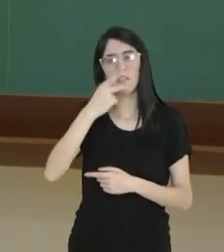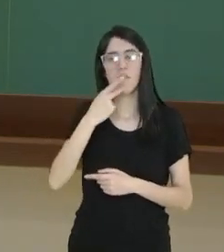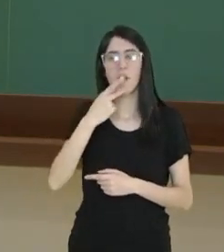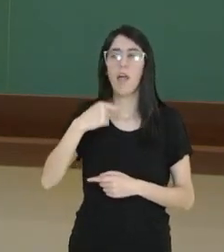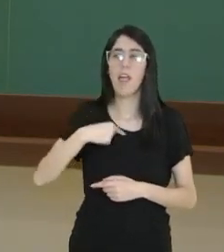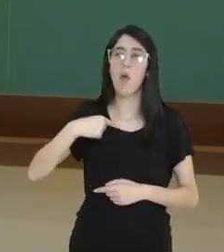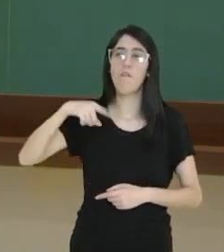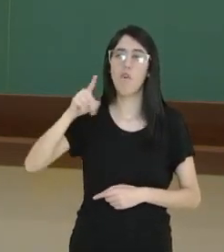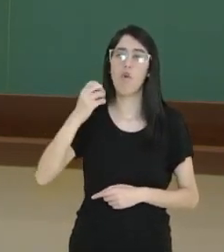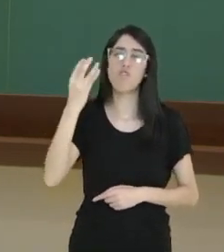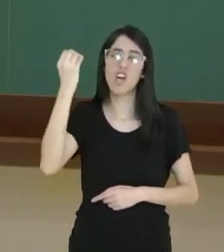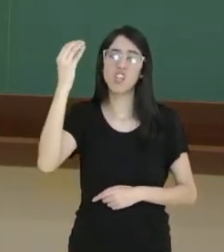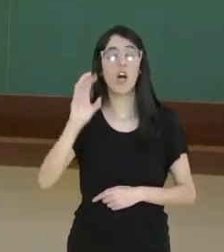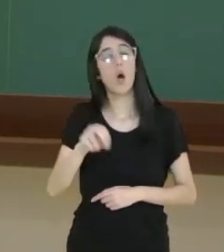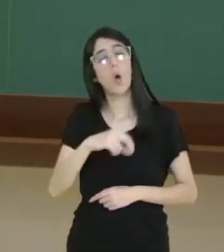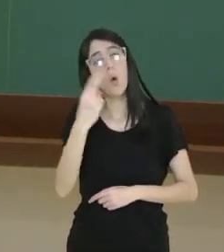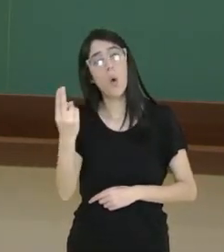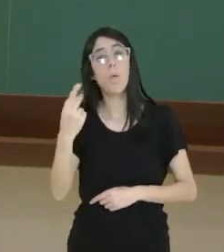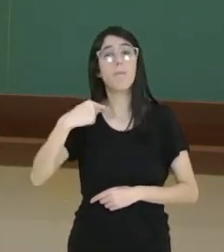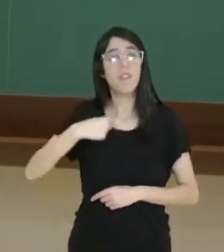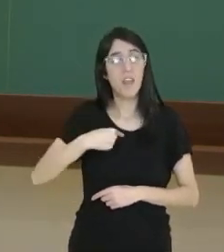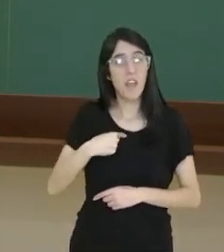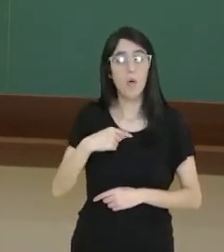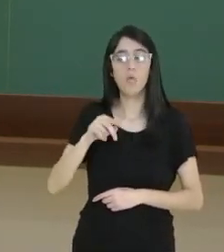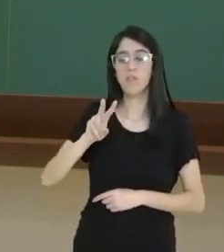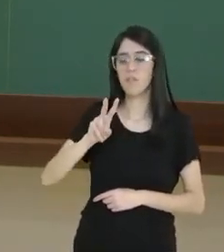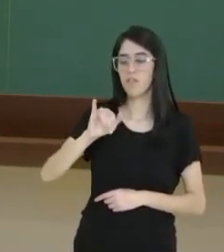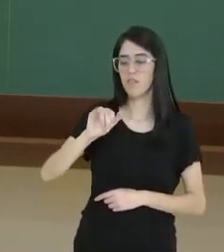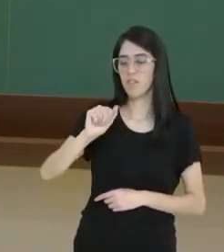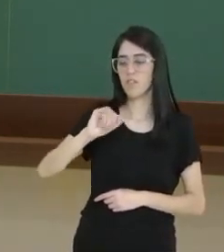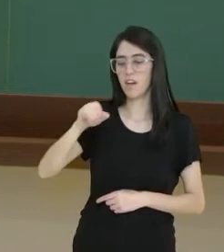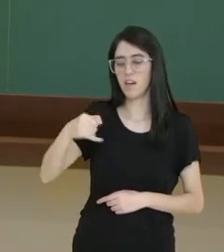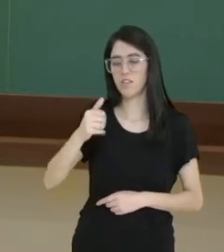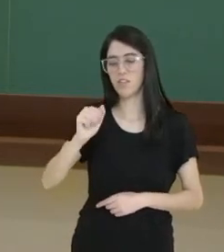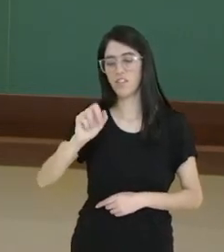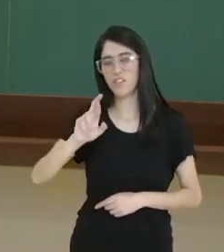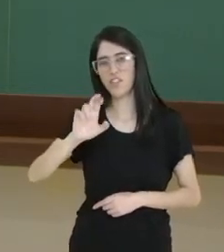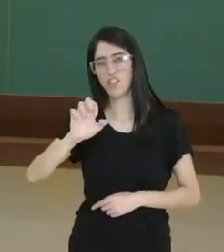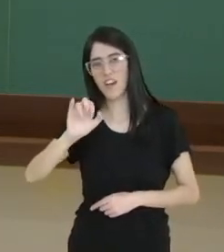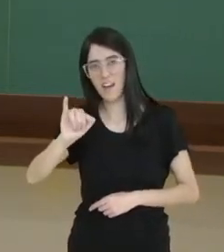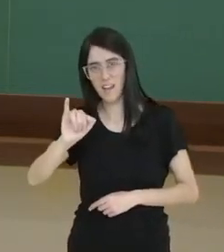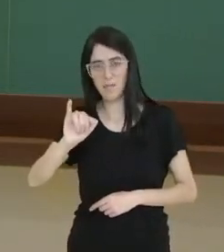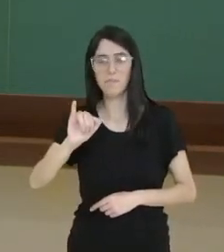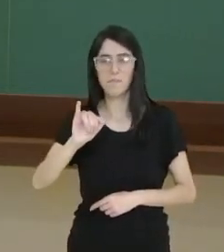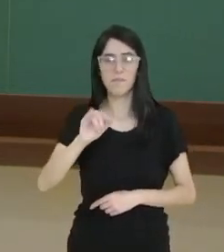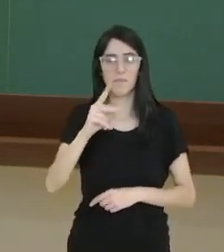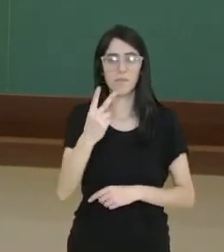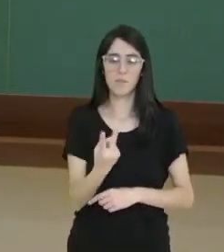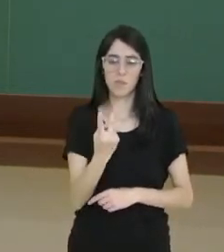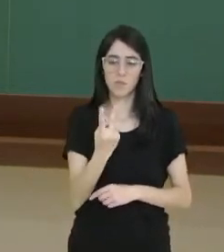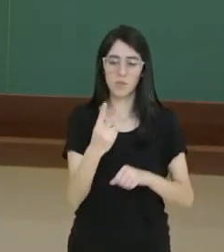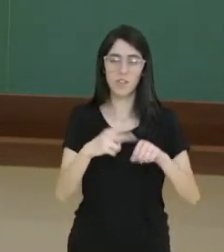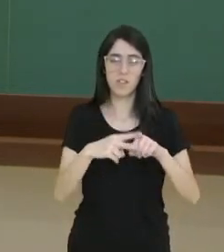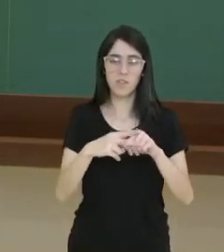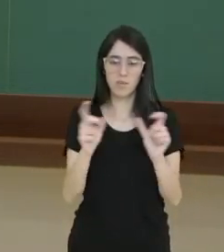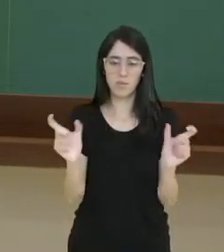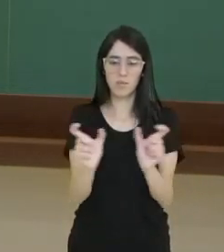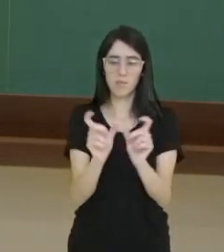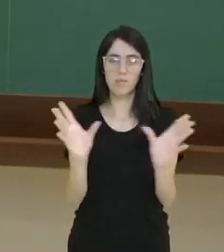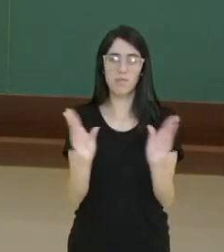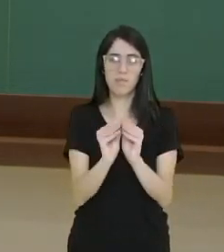vou viajar passa a mesma ideia, a mesma informação. Então, vale como um verbo a locução verbal, tá? Então, lembre-se